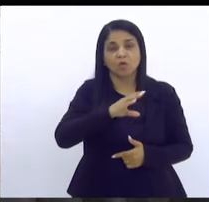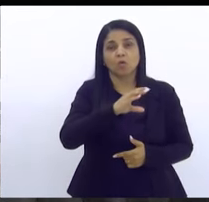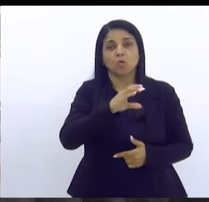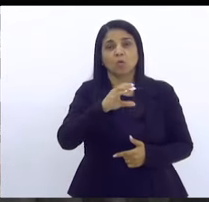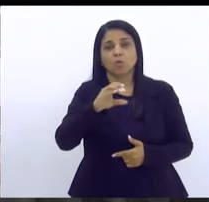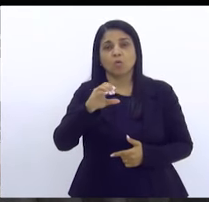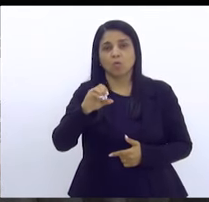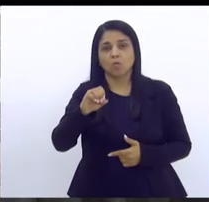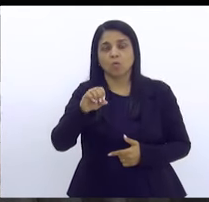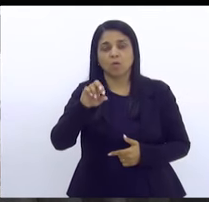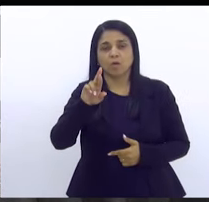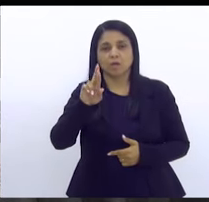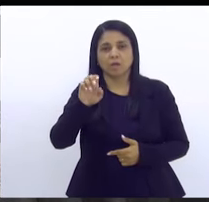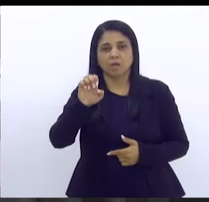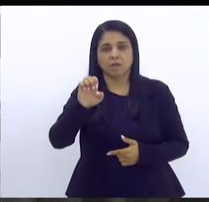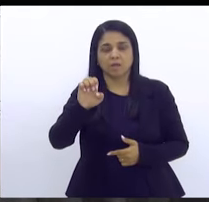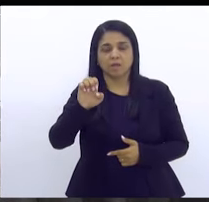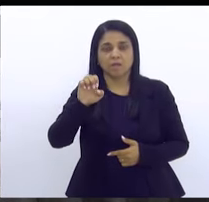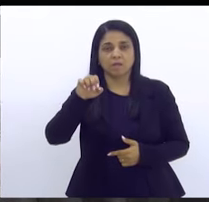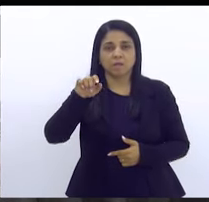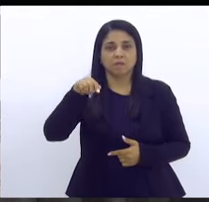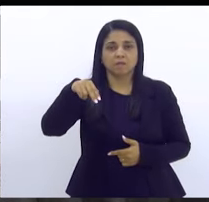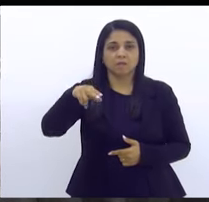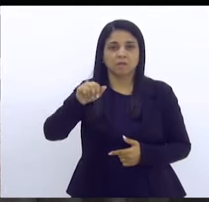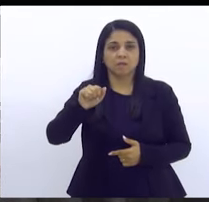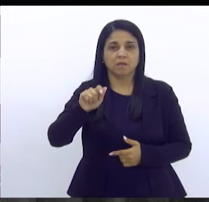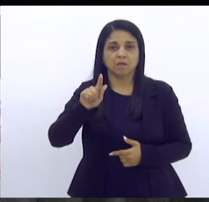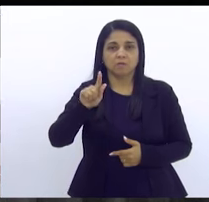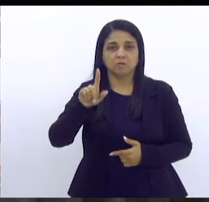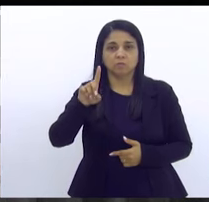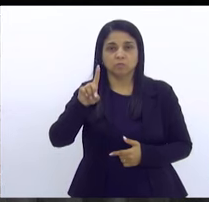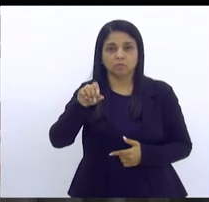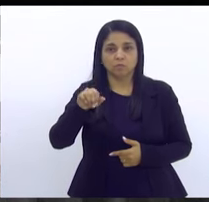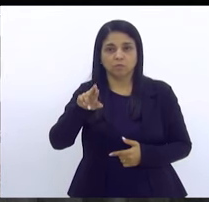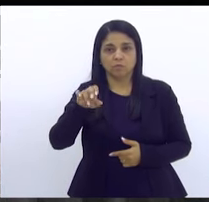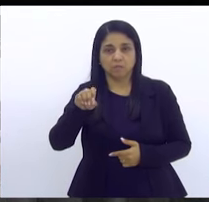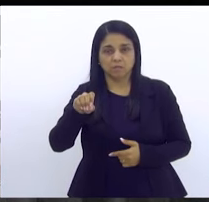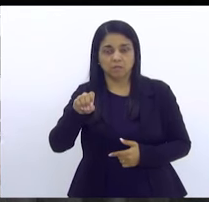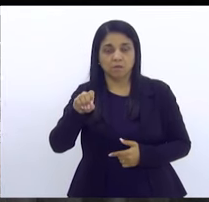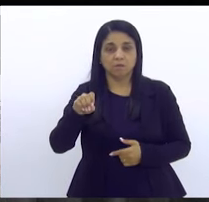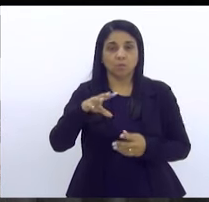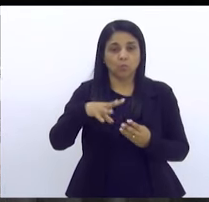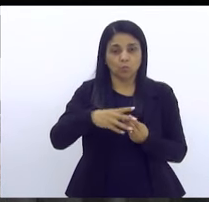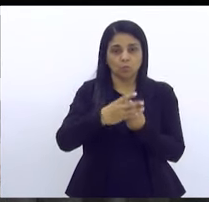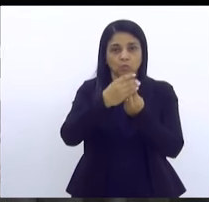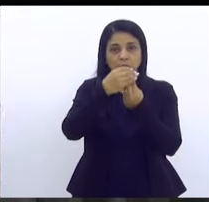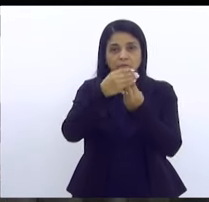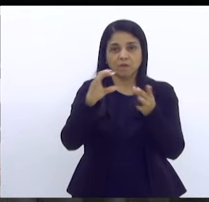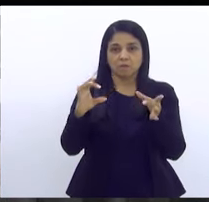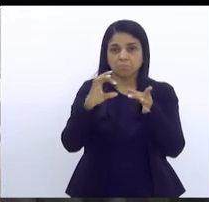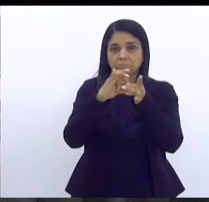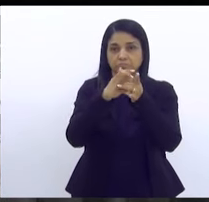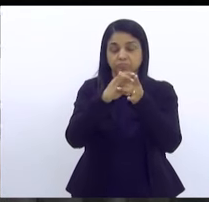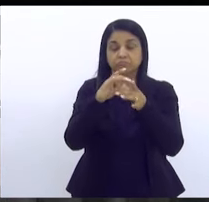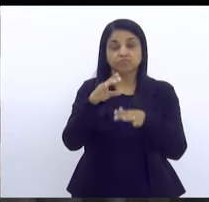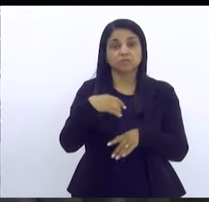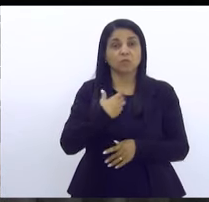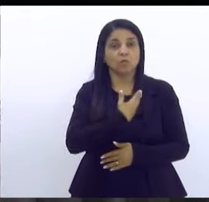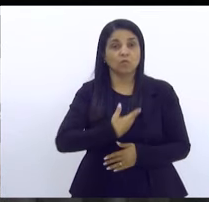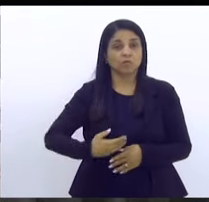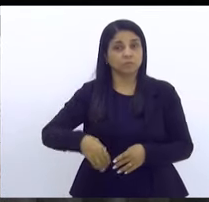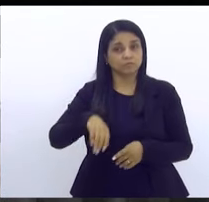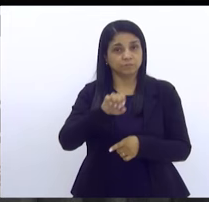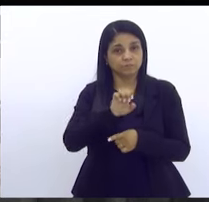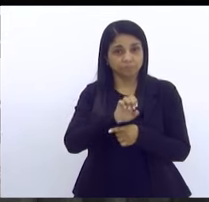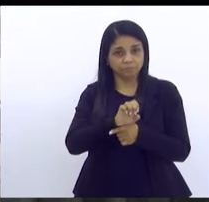Unificada. Então, nós temos que entender o que deseja o governo do Estado. O governo do Estado vai